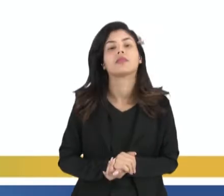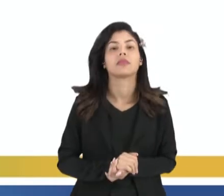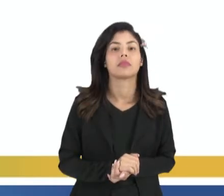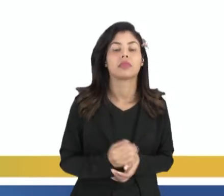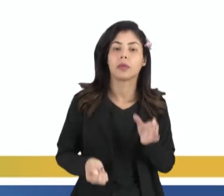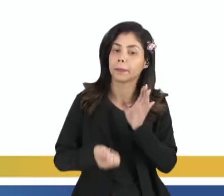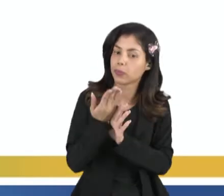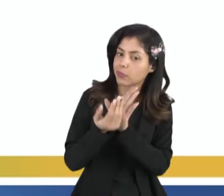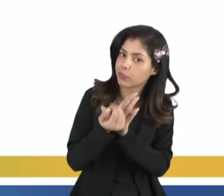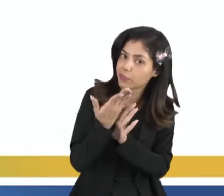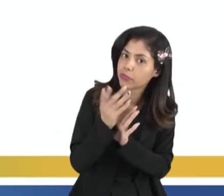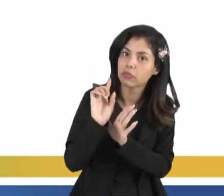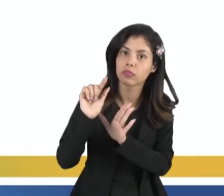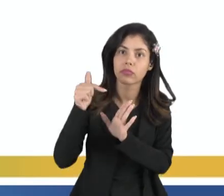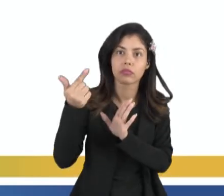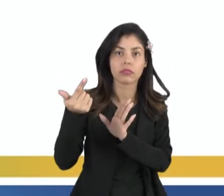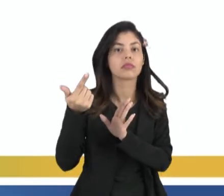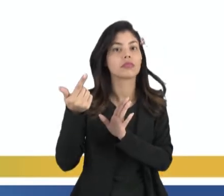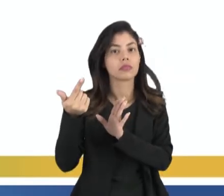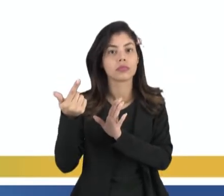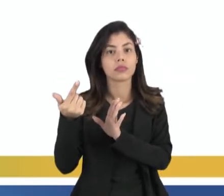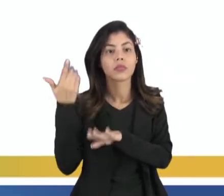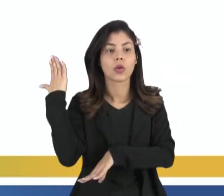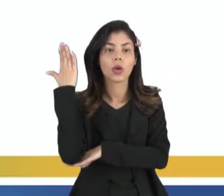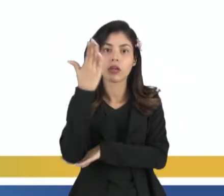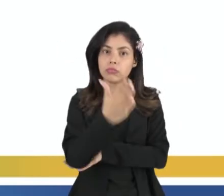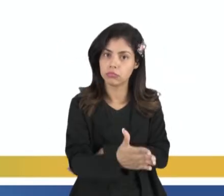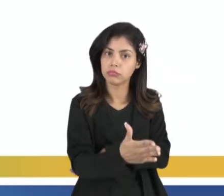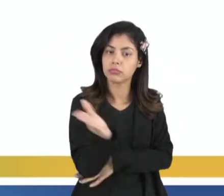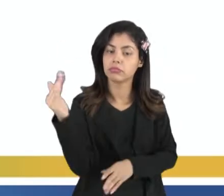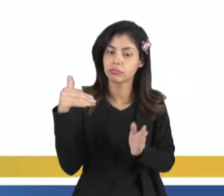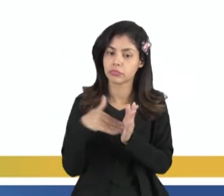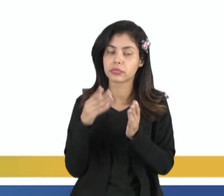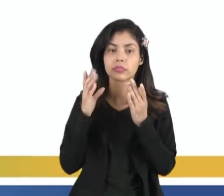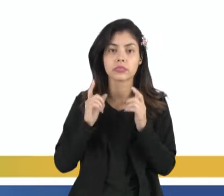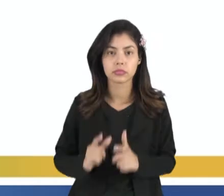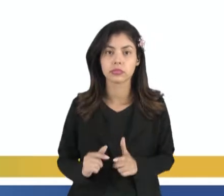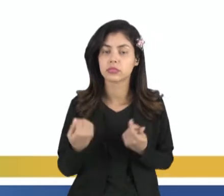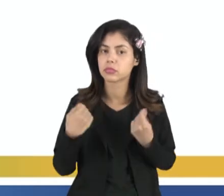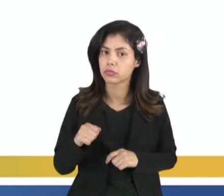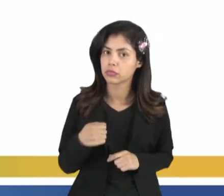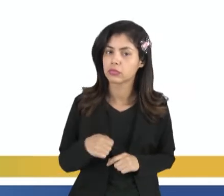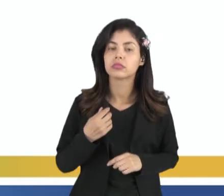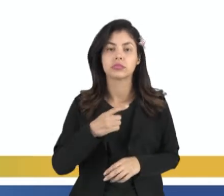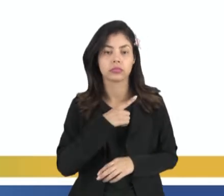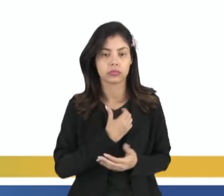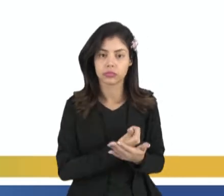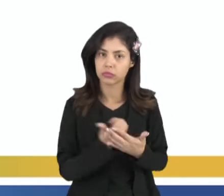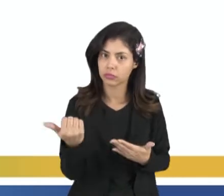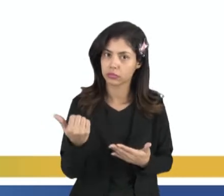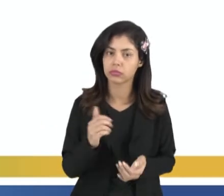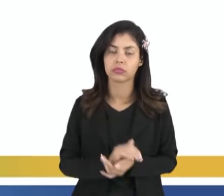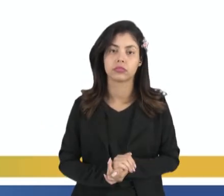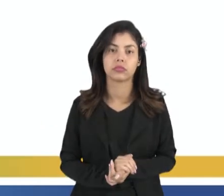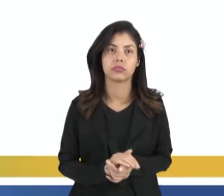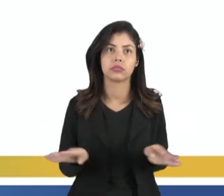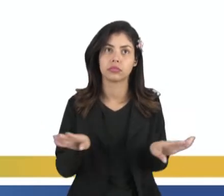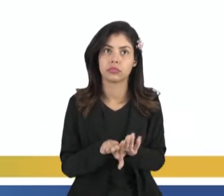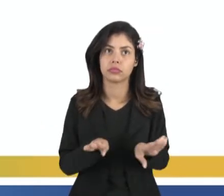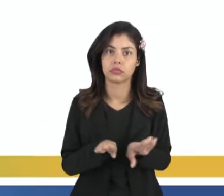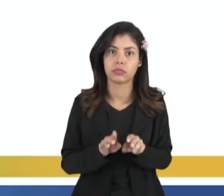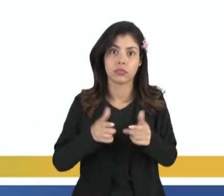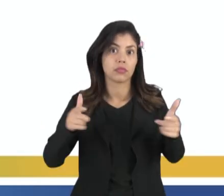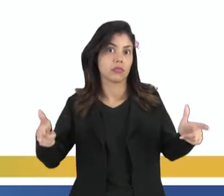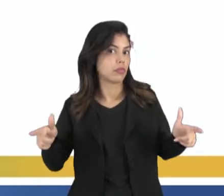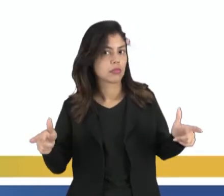ser produzido e depois ele vai ser conduzido até onde deve acontecer sua ação. E como eu falei, também não é em